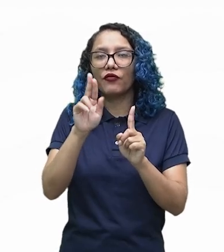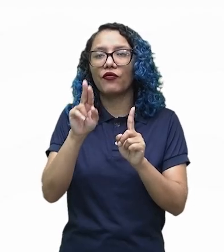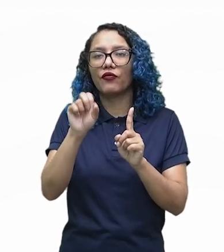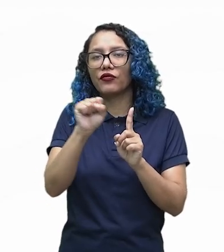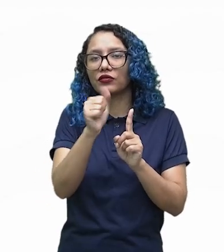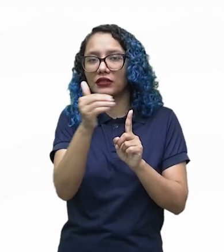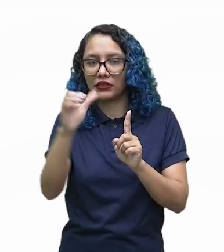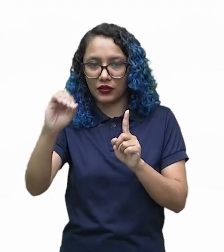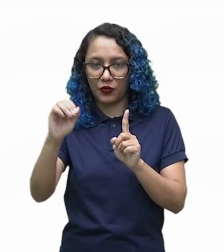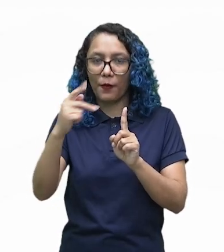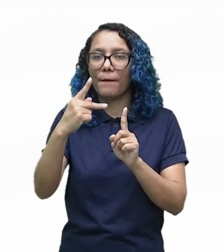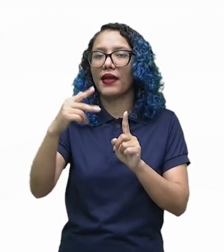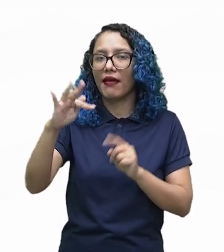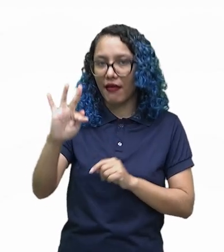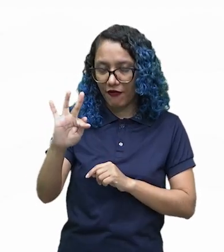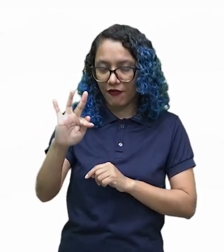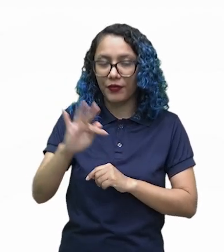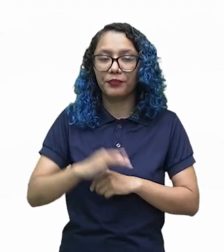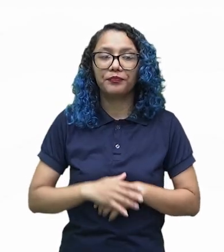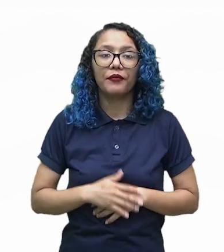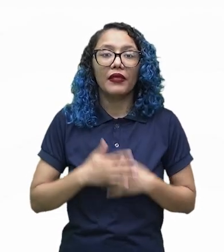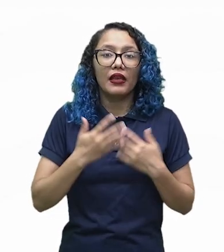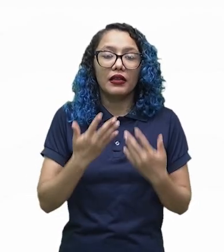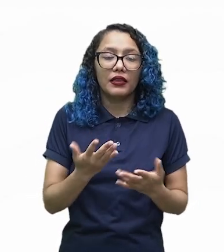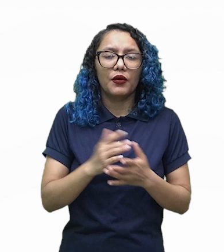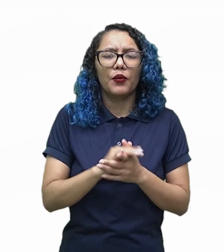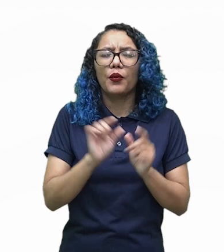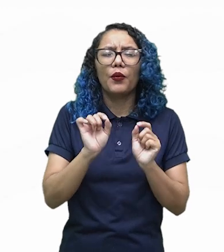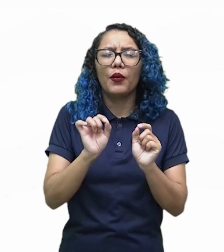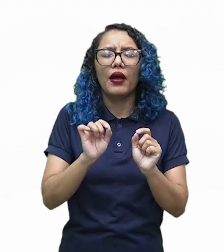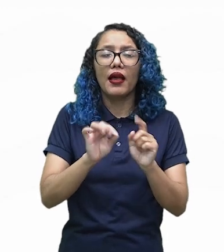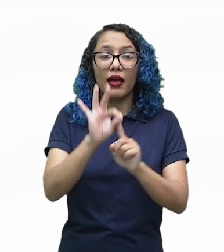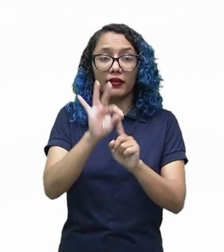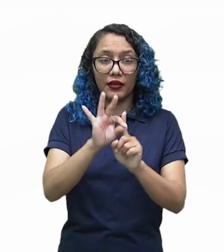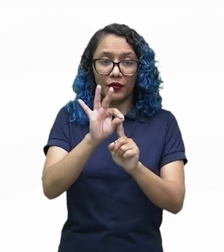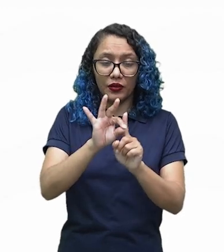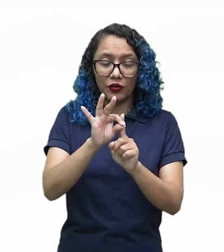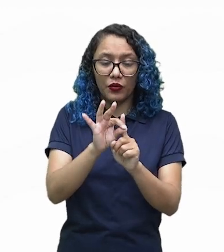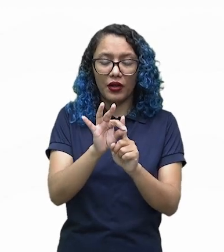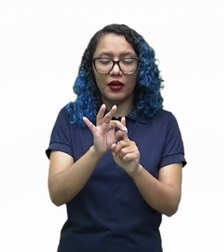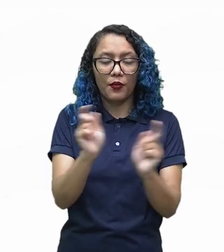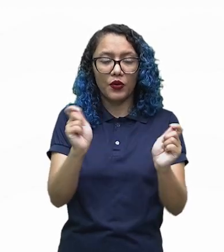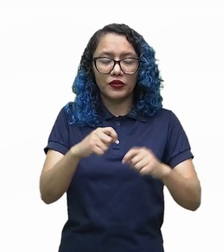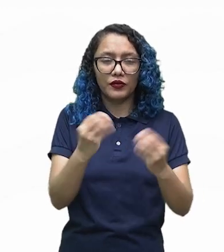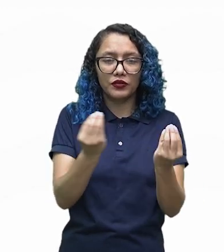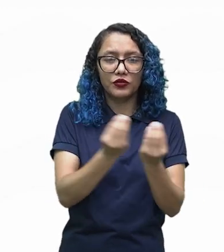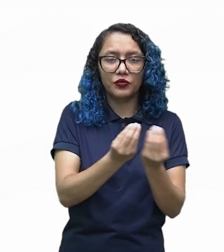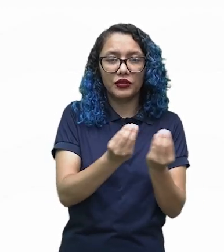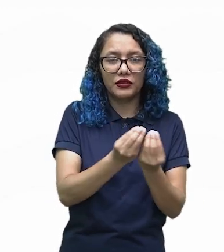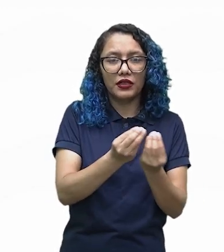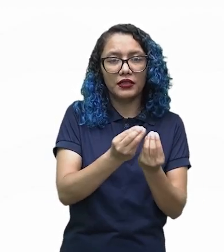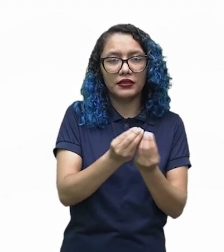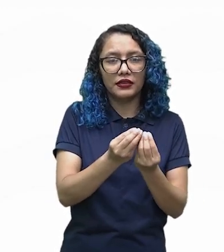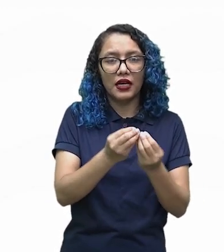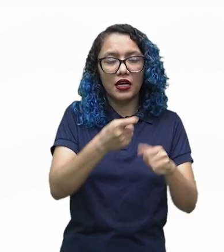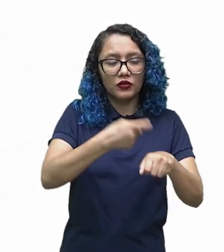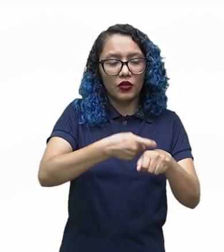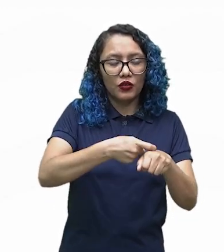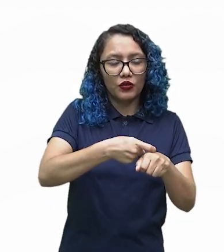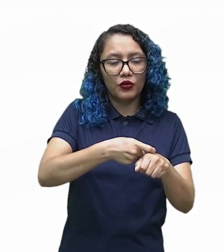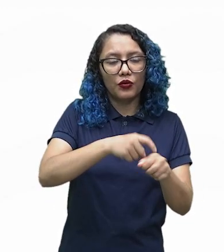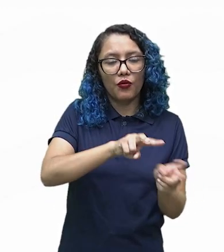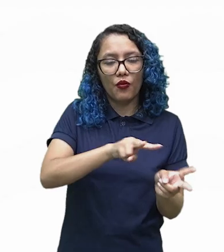de fusão, ele é a temperatura em que uma substância passa do sólido